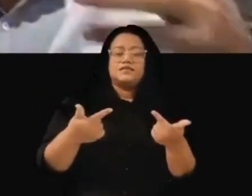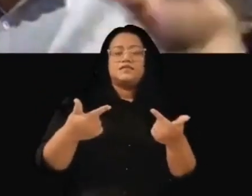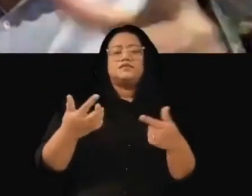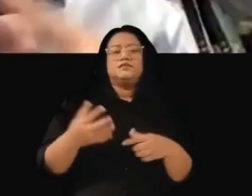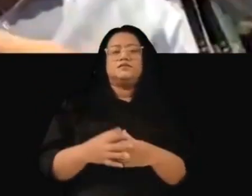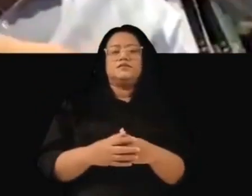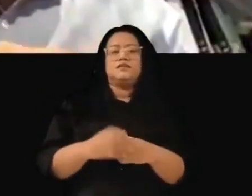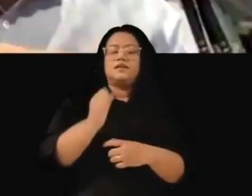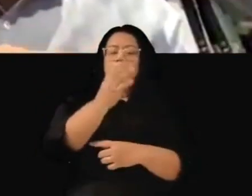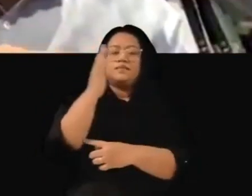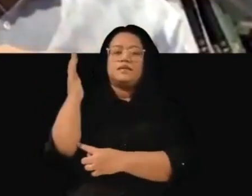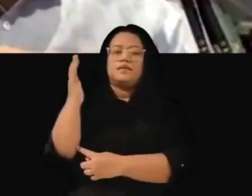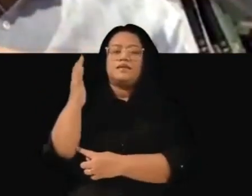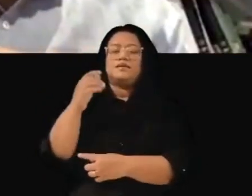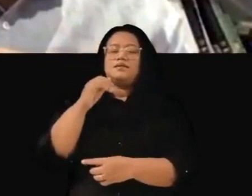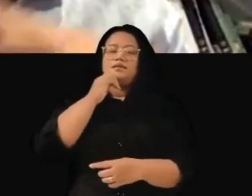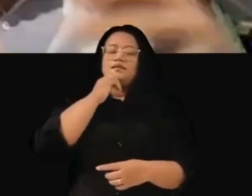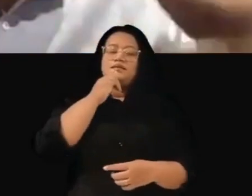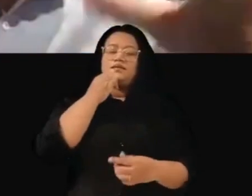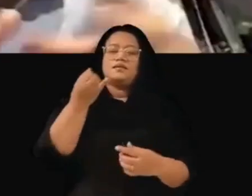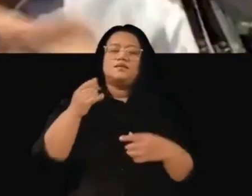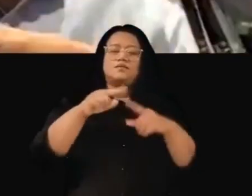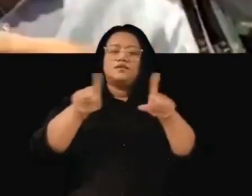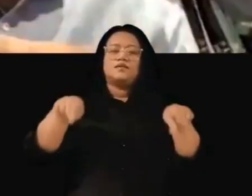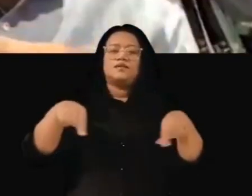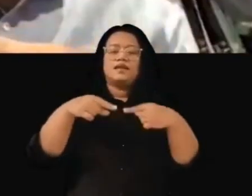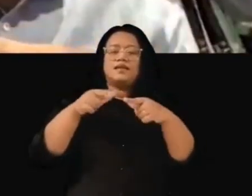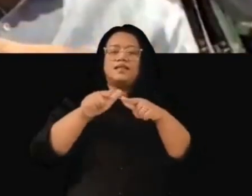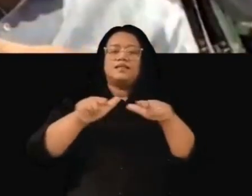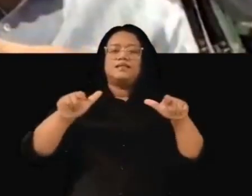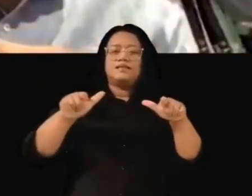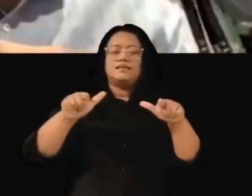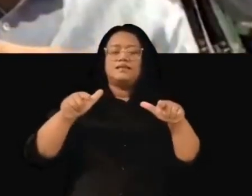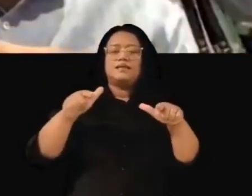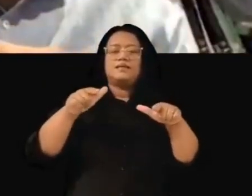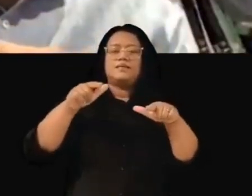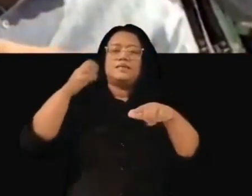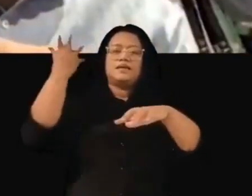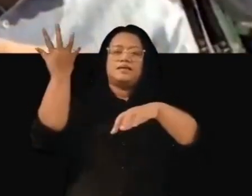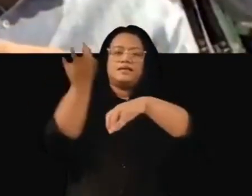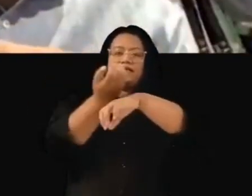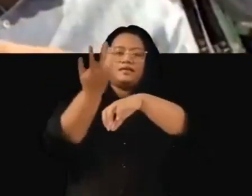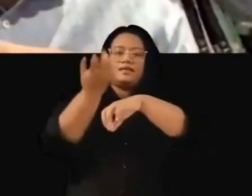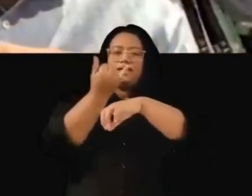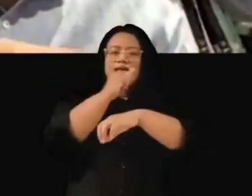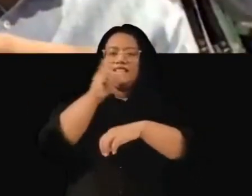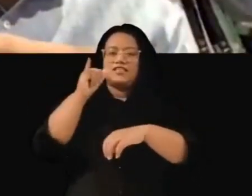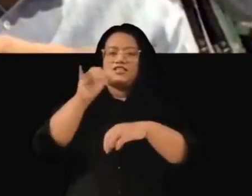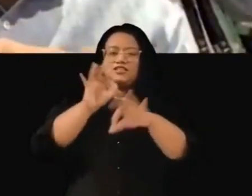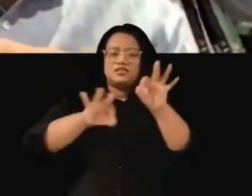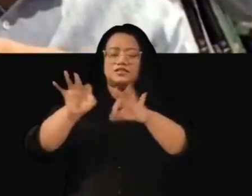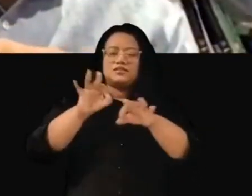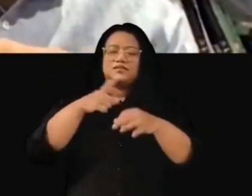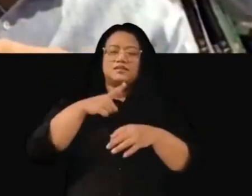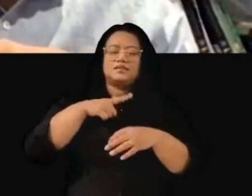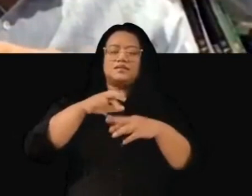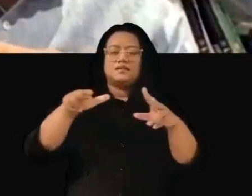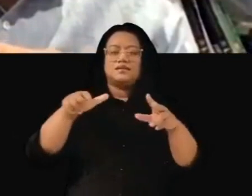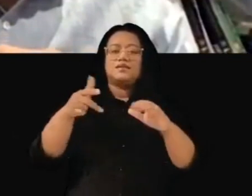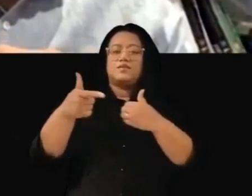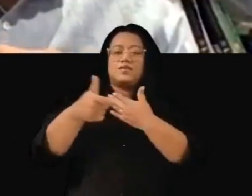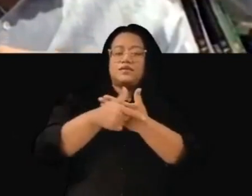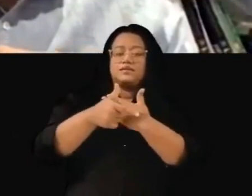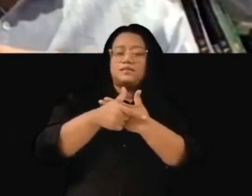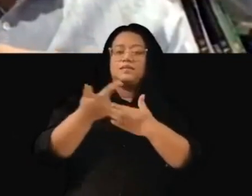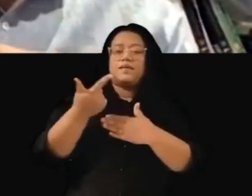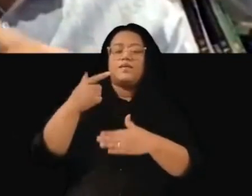limpa, energia solar, enfim, ar de qualidade, entre outras questões. Esse papel fundamental, né, desses serviços